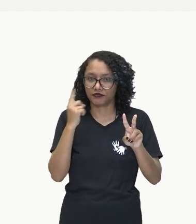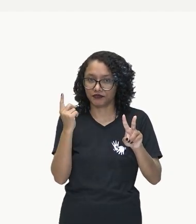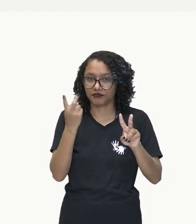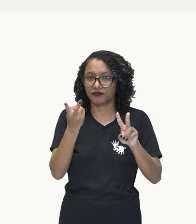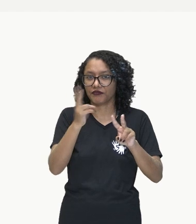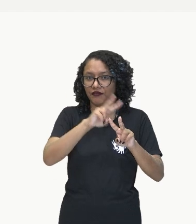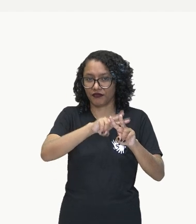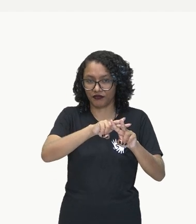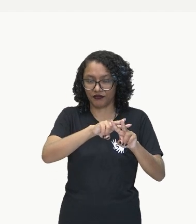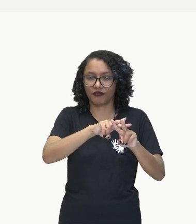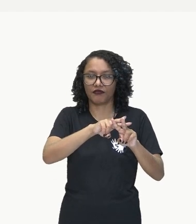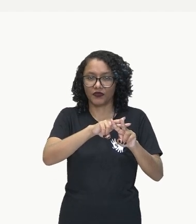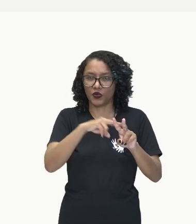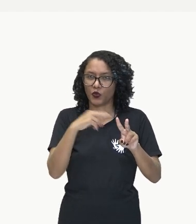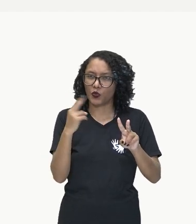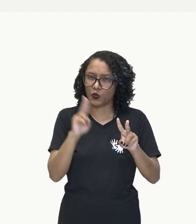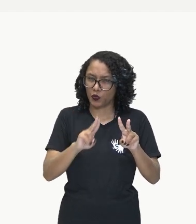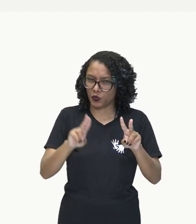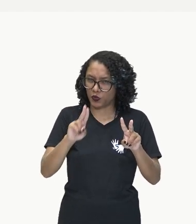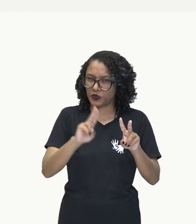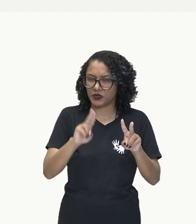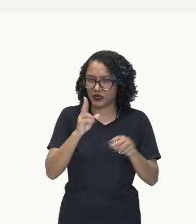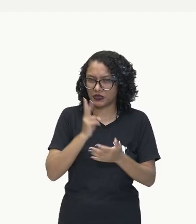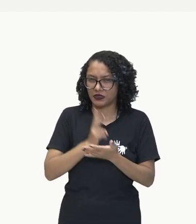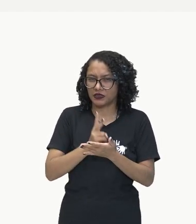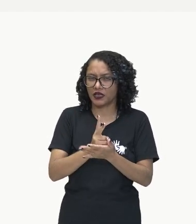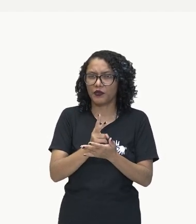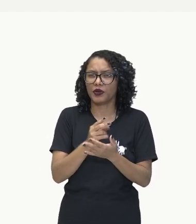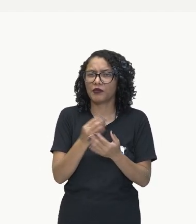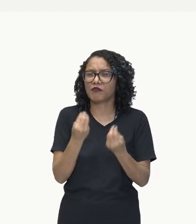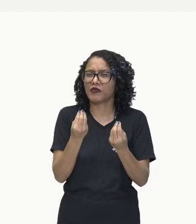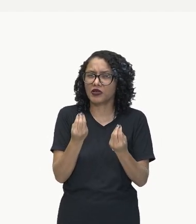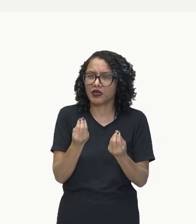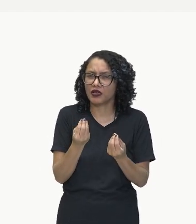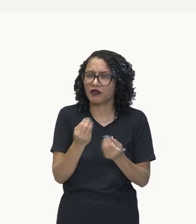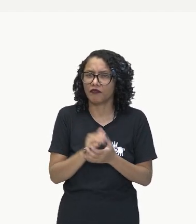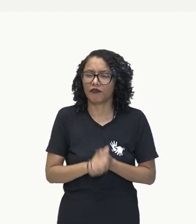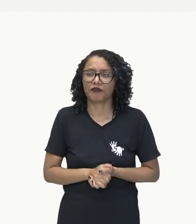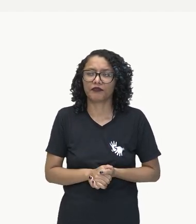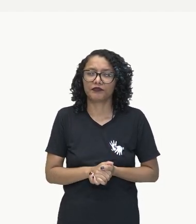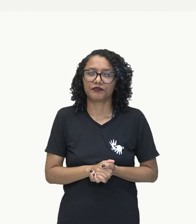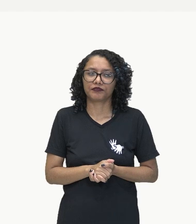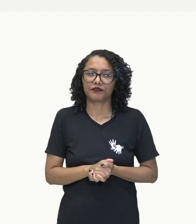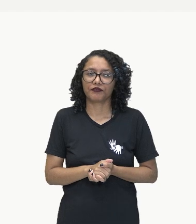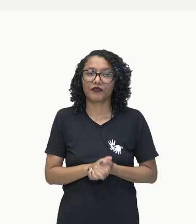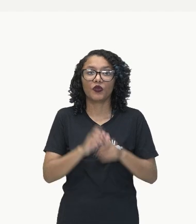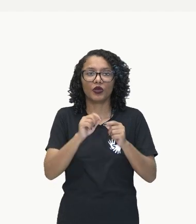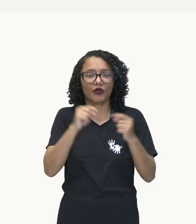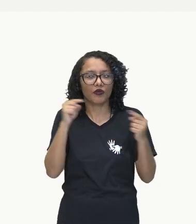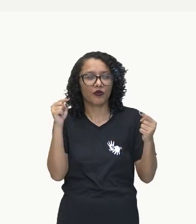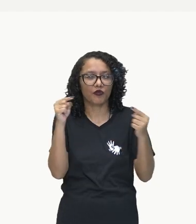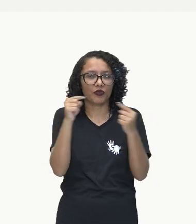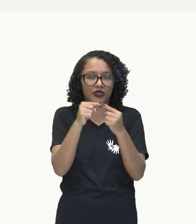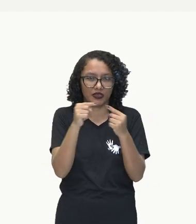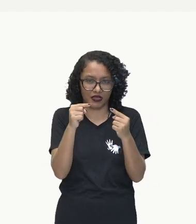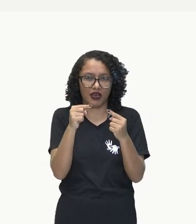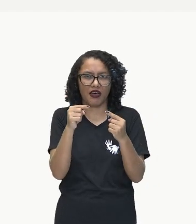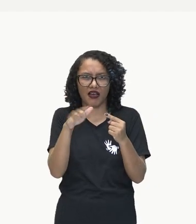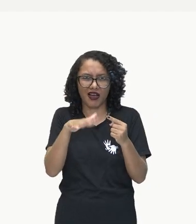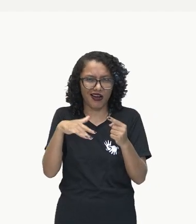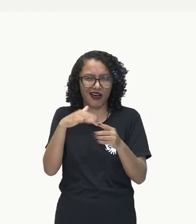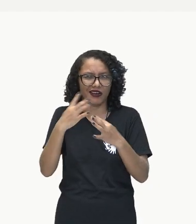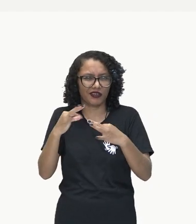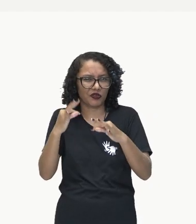são bastante utilizadas, que é para justamente trazer essa ideia digital, né?